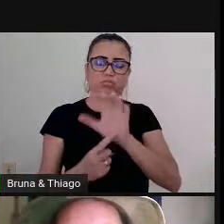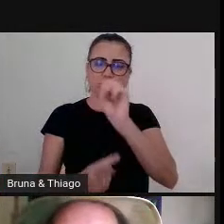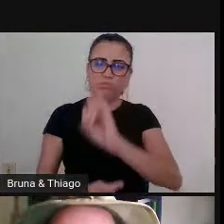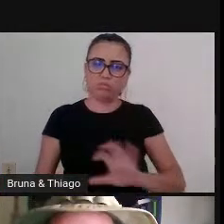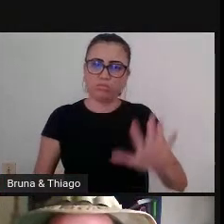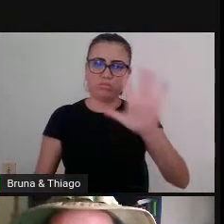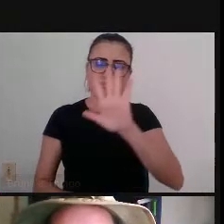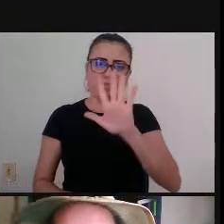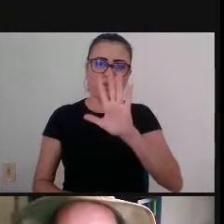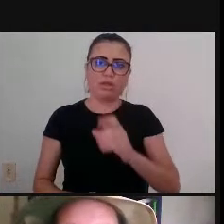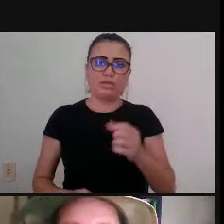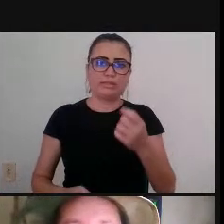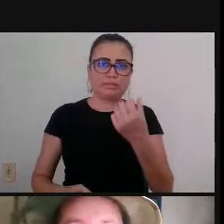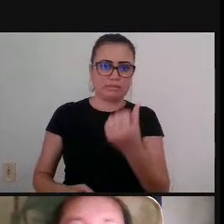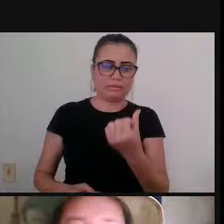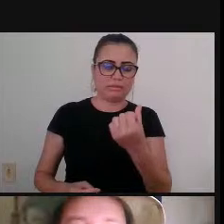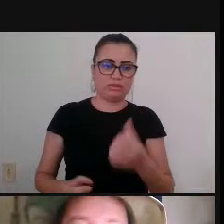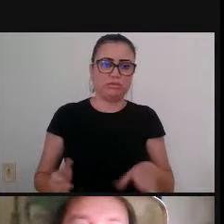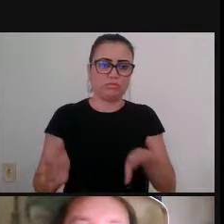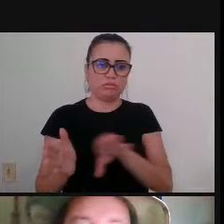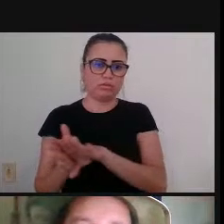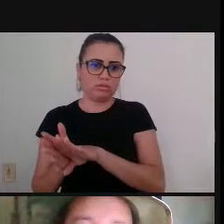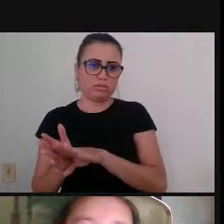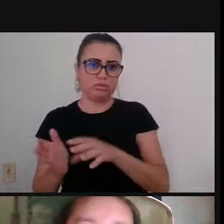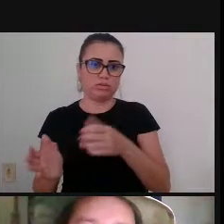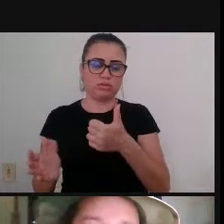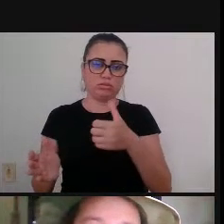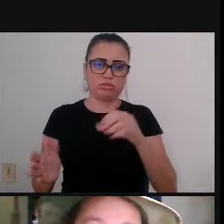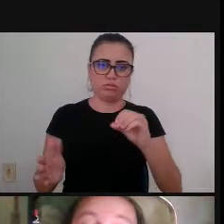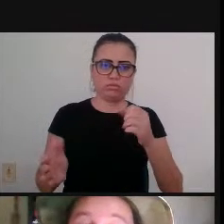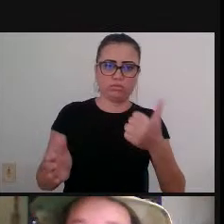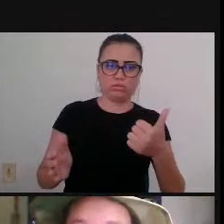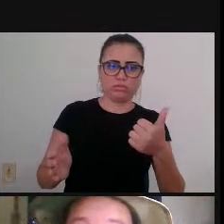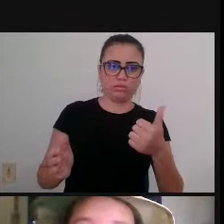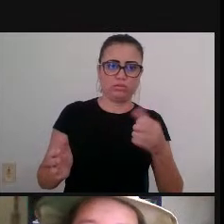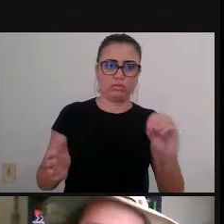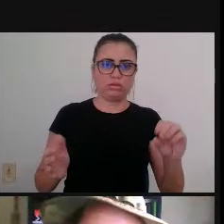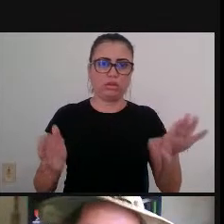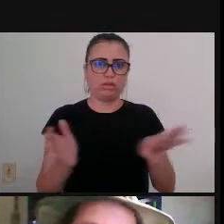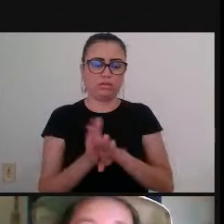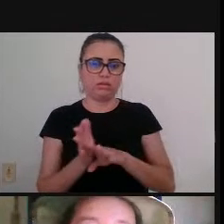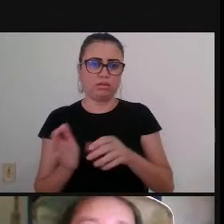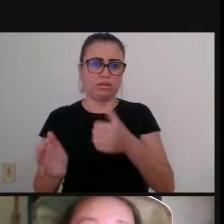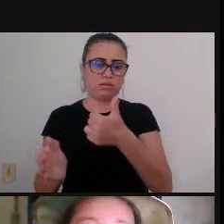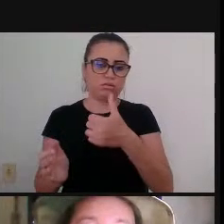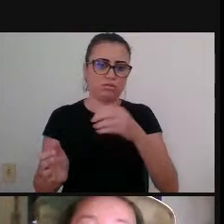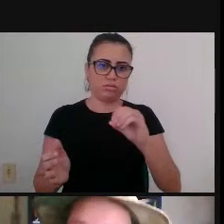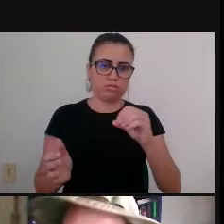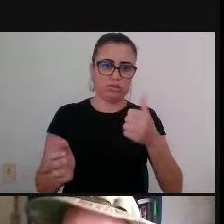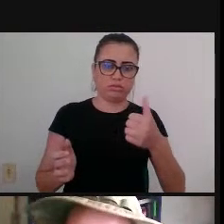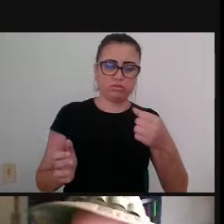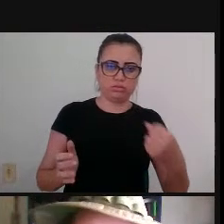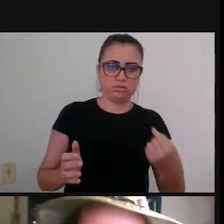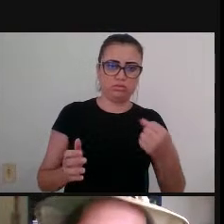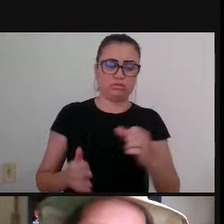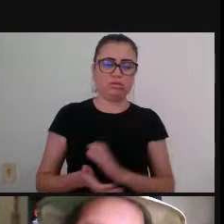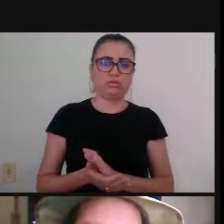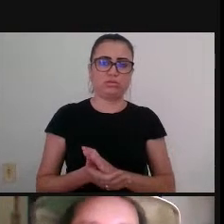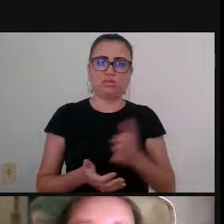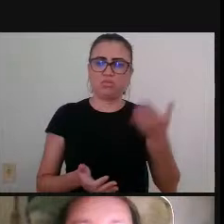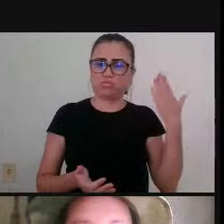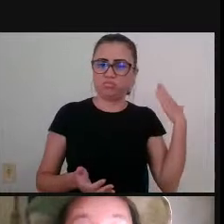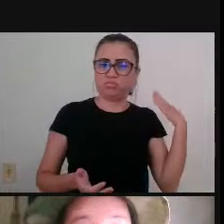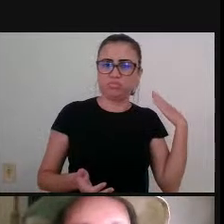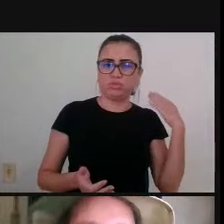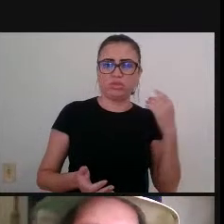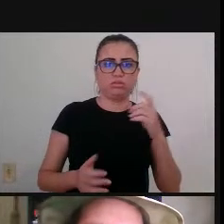2010 a 2016. Ué, Flávio, mas não tem de 2018, 2019, 2020? Pode ter, mas aí eu peguei essas informações, elas são um pouco